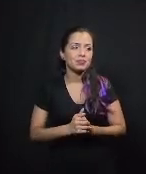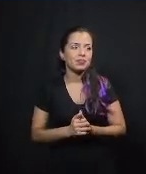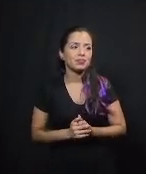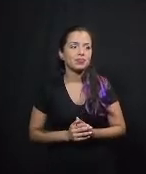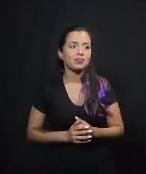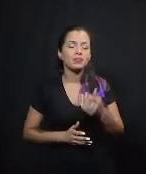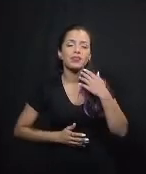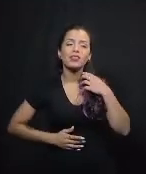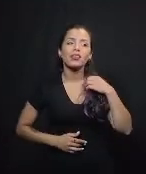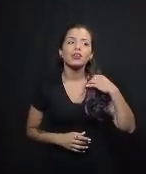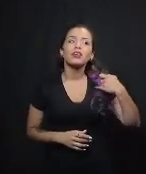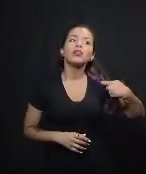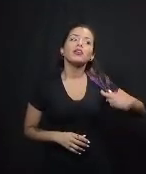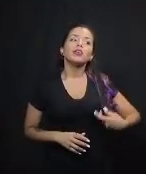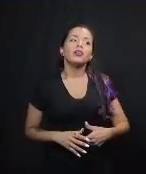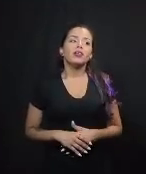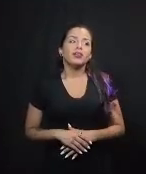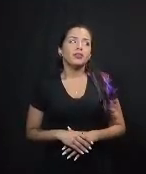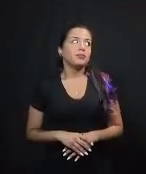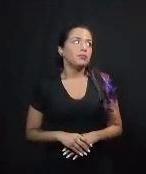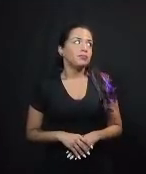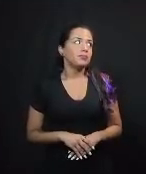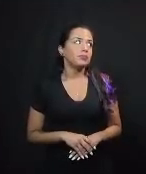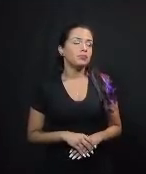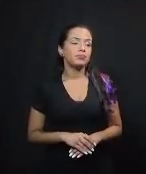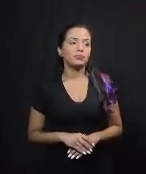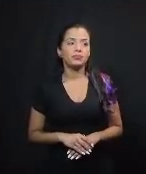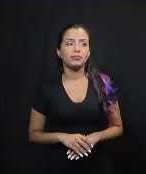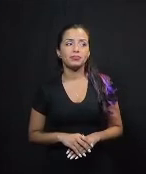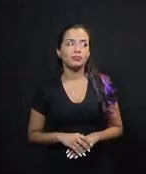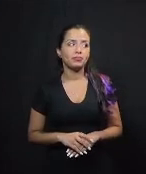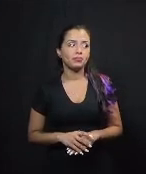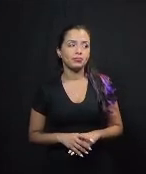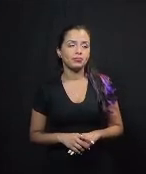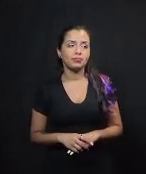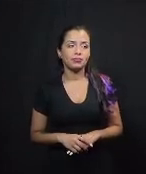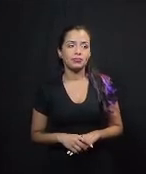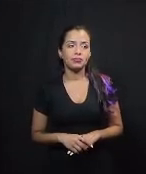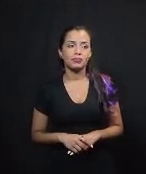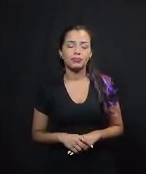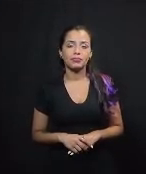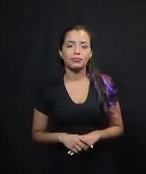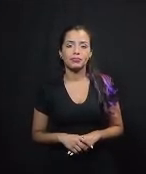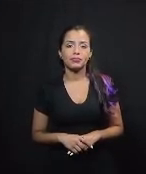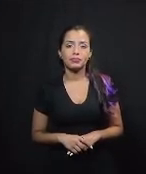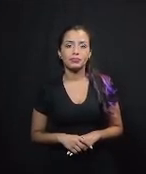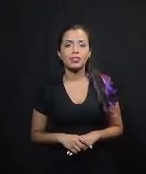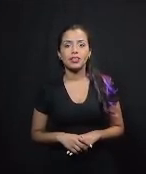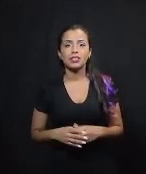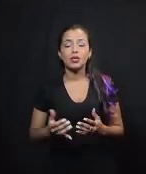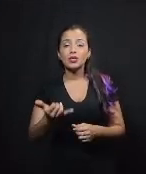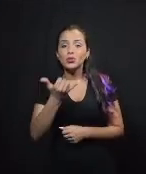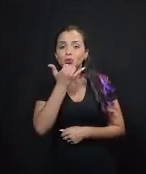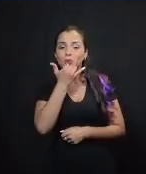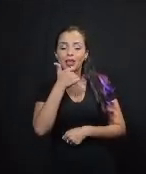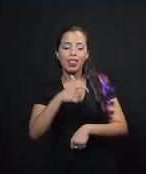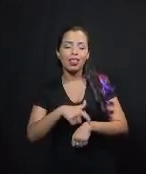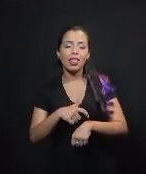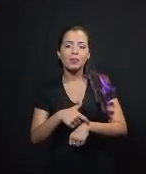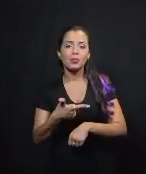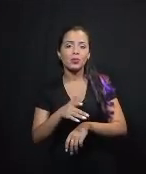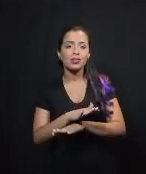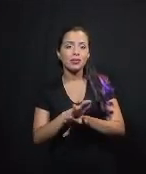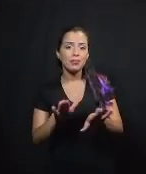pergunta, professor, eu sei que o nosso tempo está começando a ficar apertado. Mais uma pergunta que nos chegou. Professor Boris, qual a sua opinião em relação